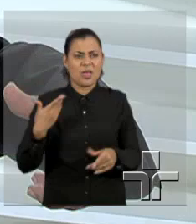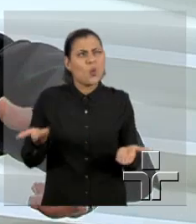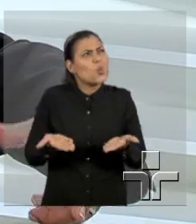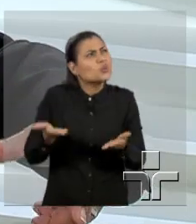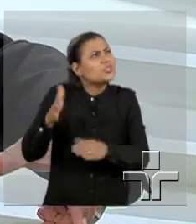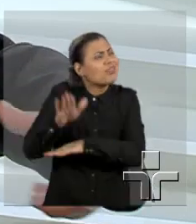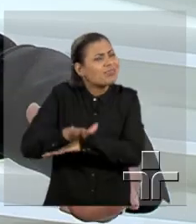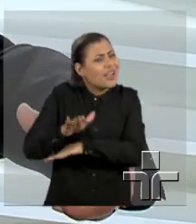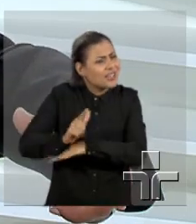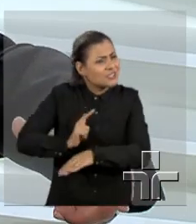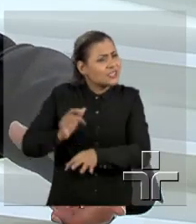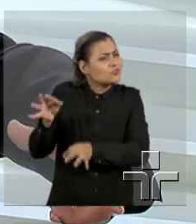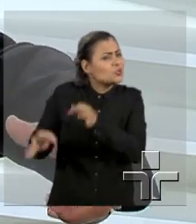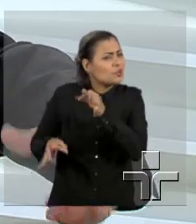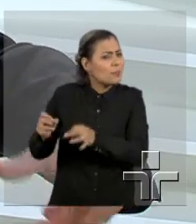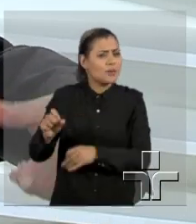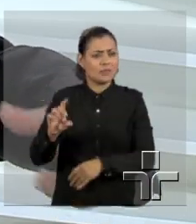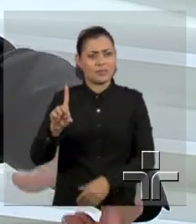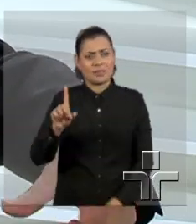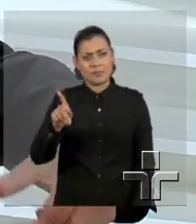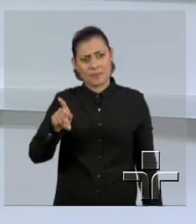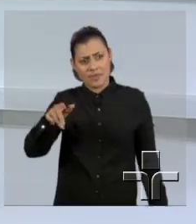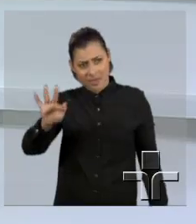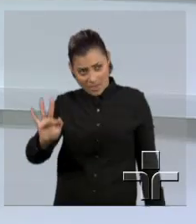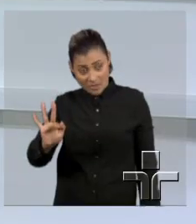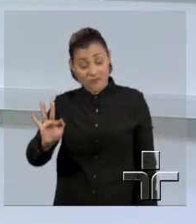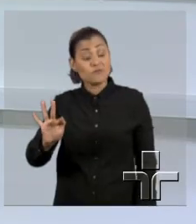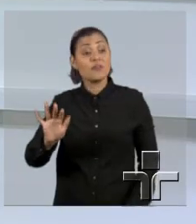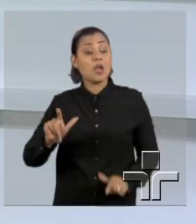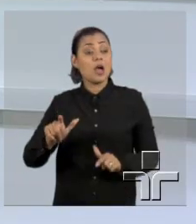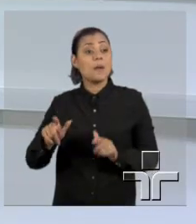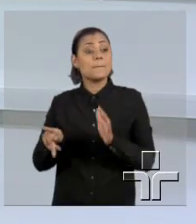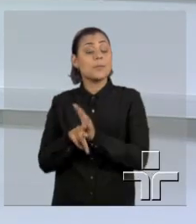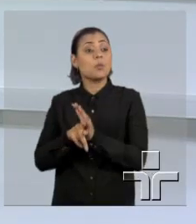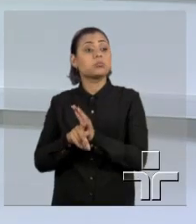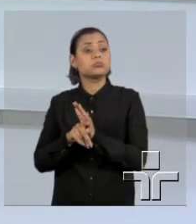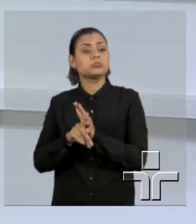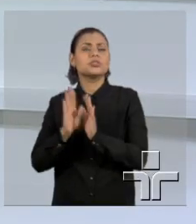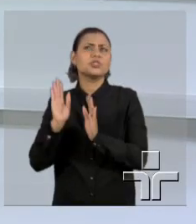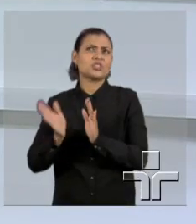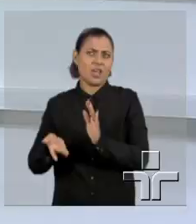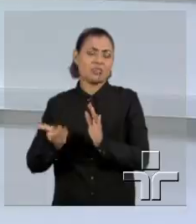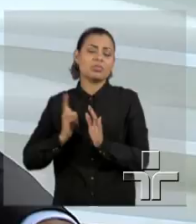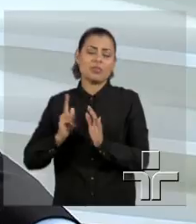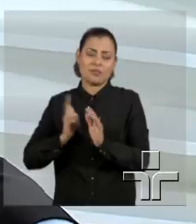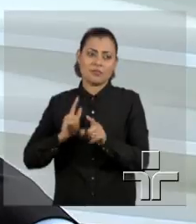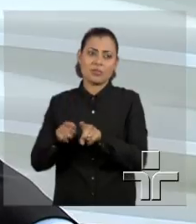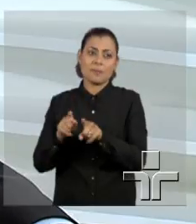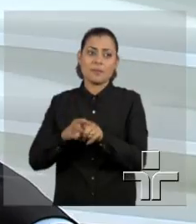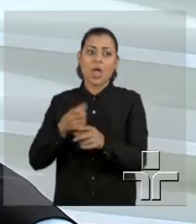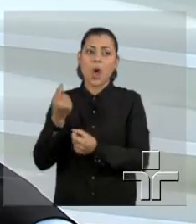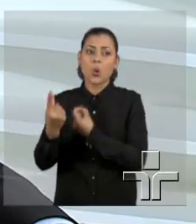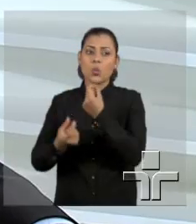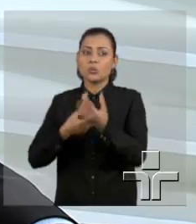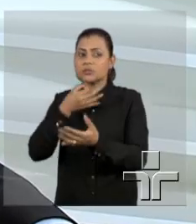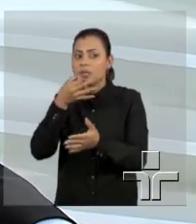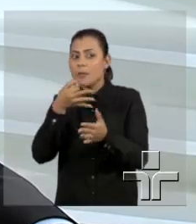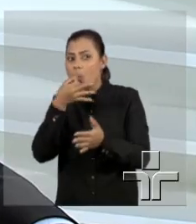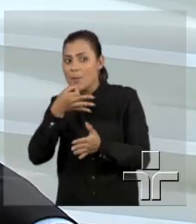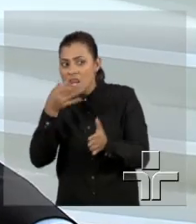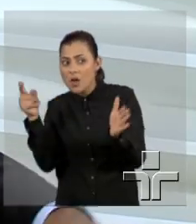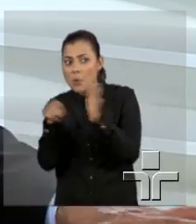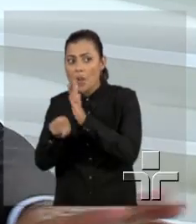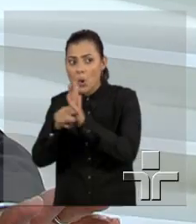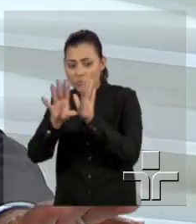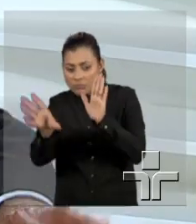não é? uma DPF, uma ação de descumprimento de preceito fundamental, já fazendo outros questionamentos quanto